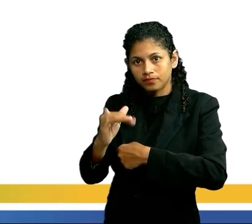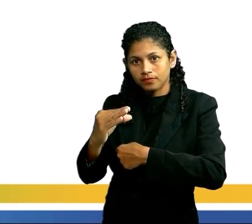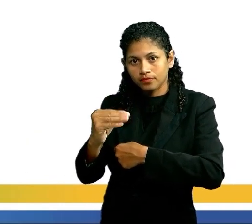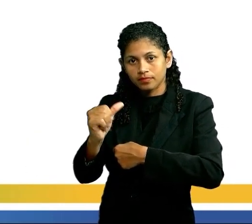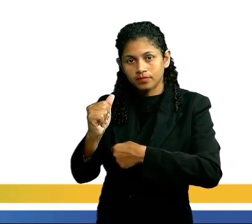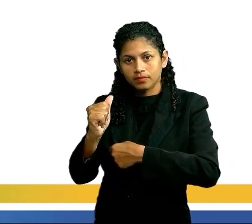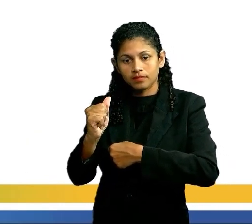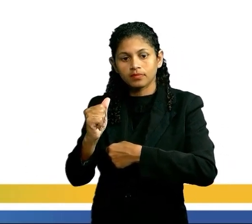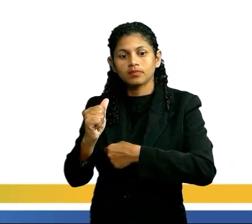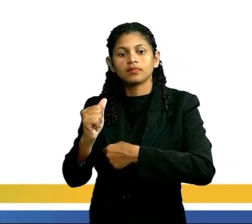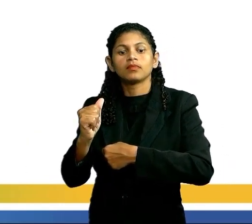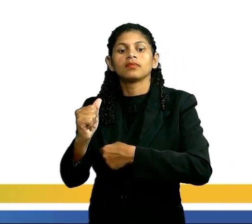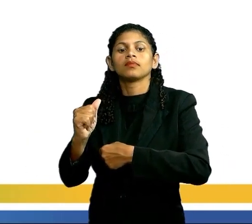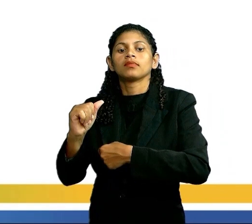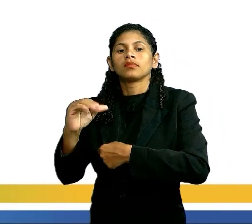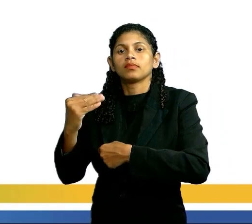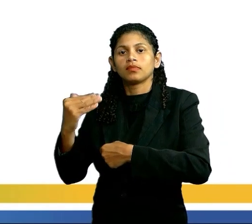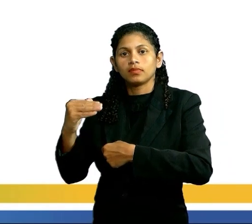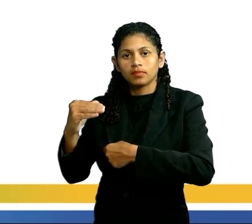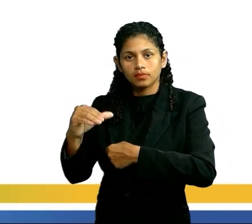vamos ver.